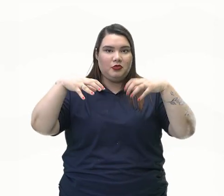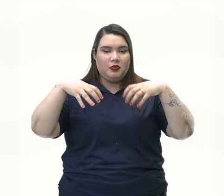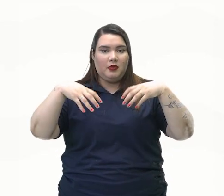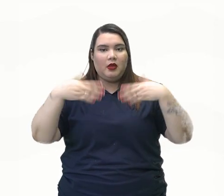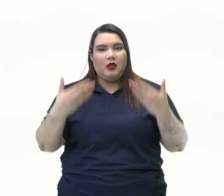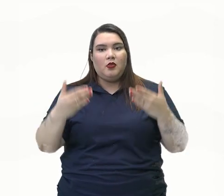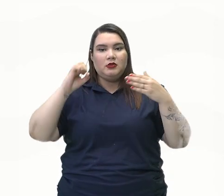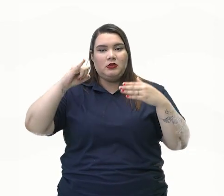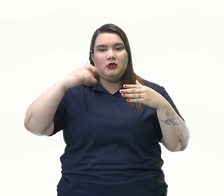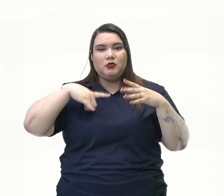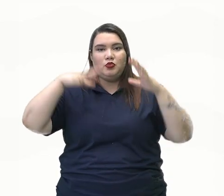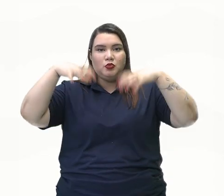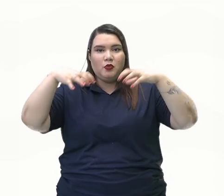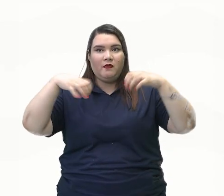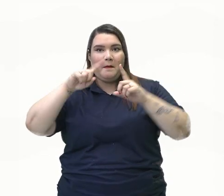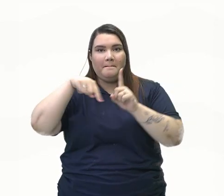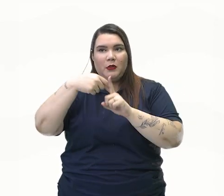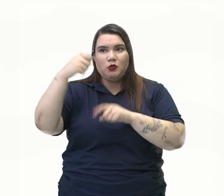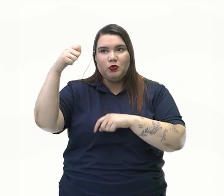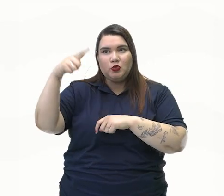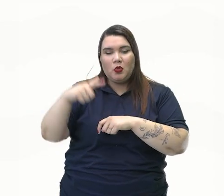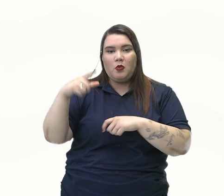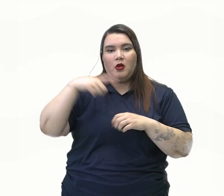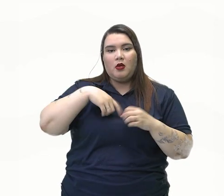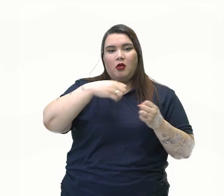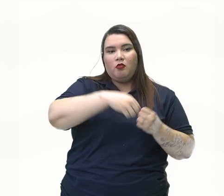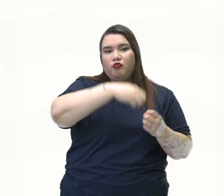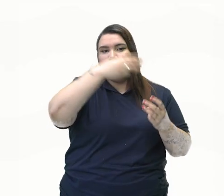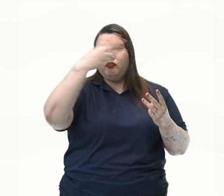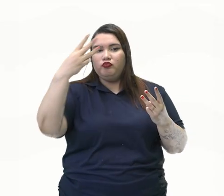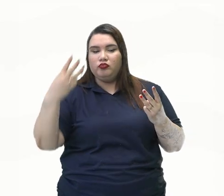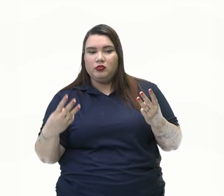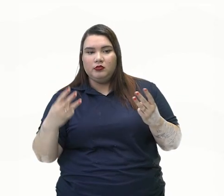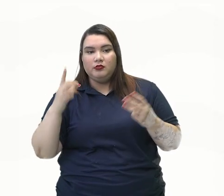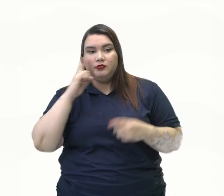de água. Aí você tem que isso